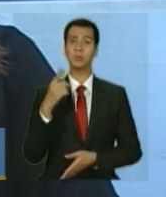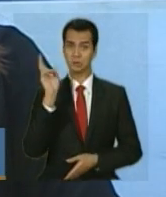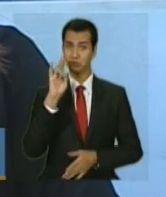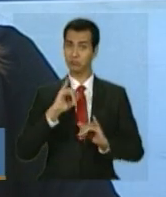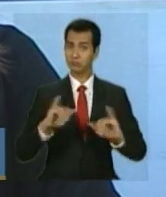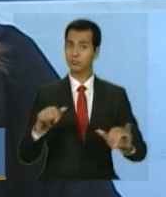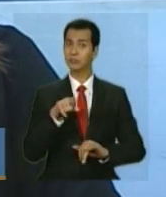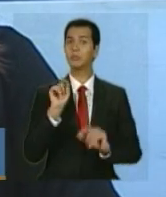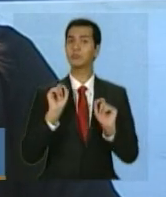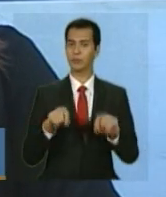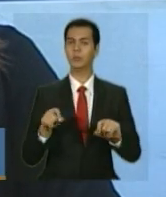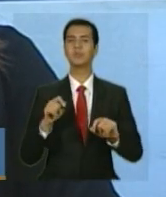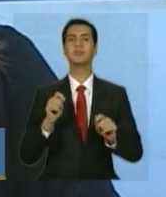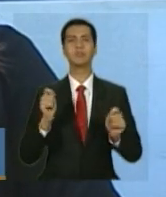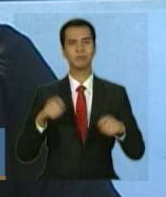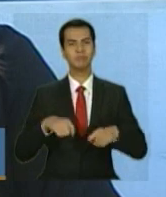telefone